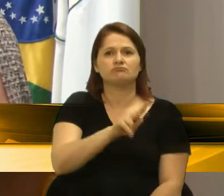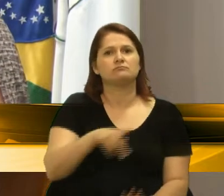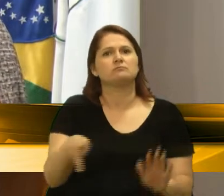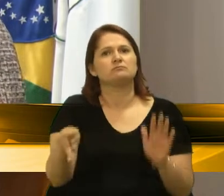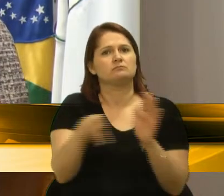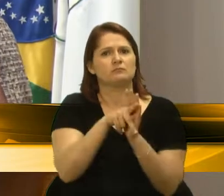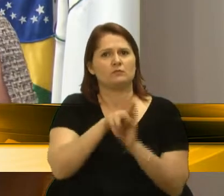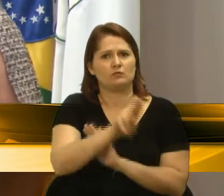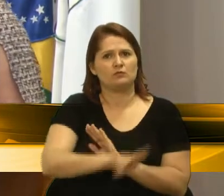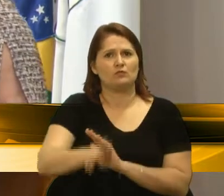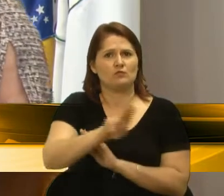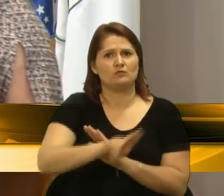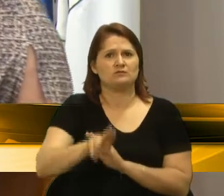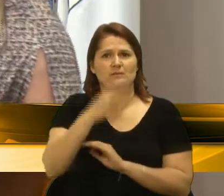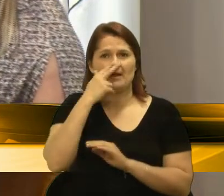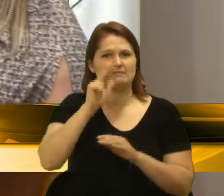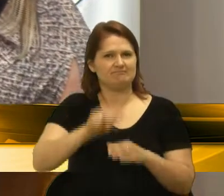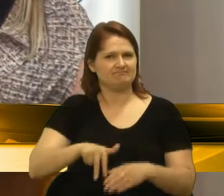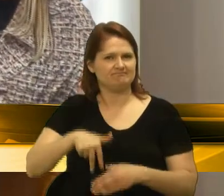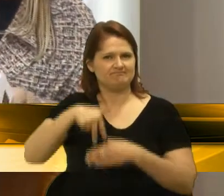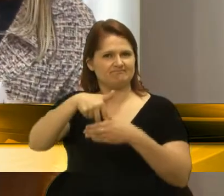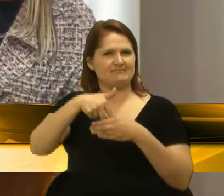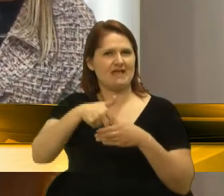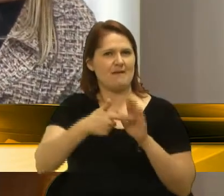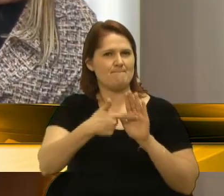um palanque eleitoral.